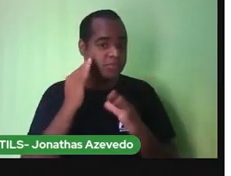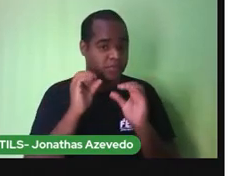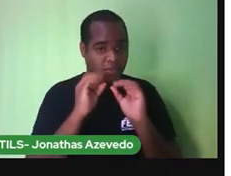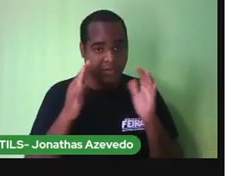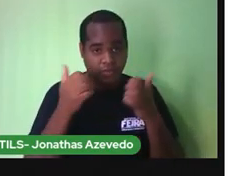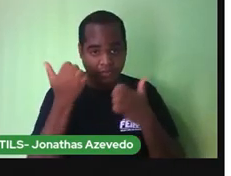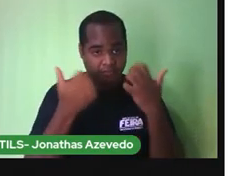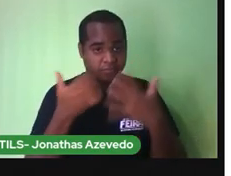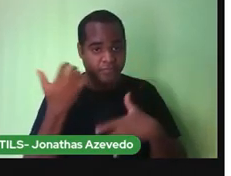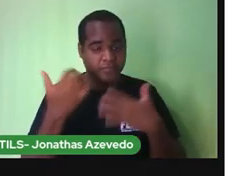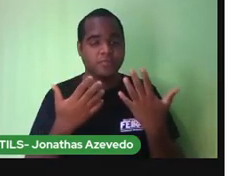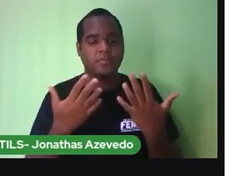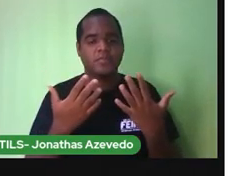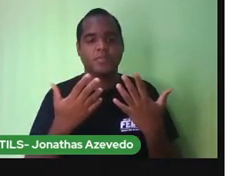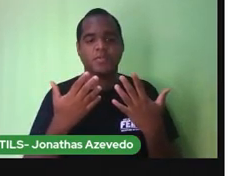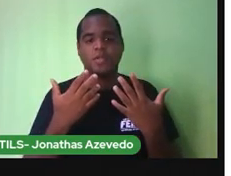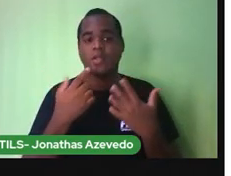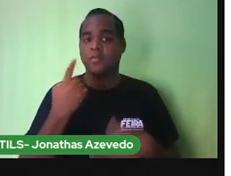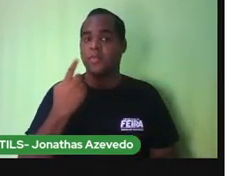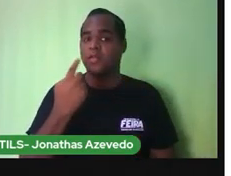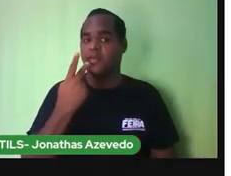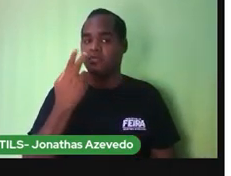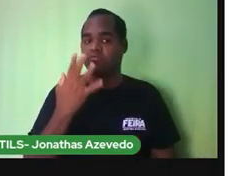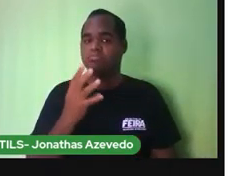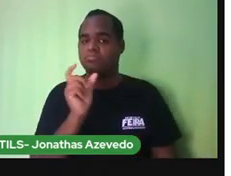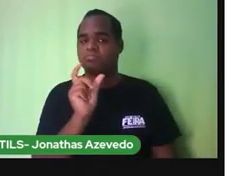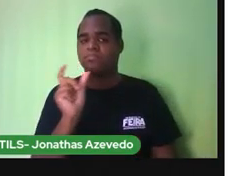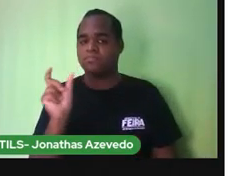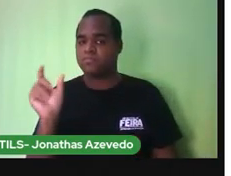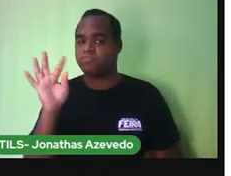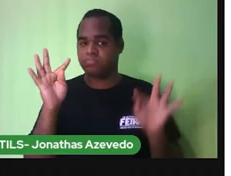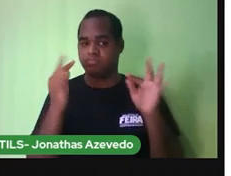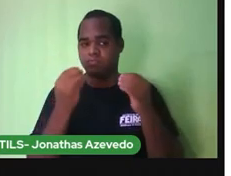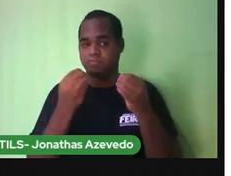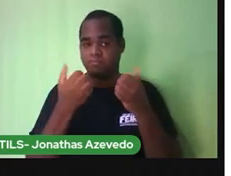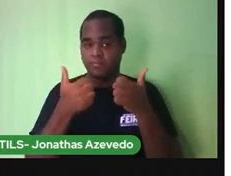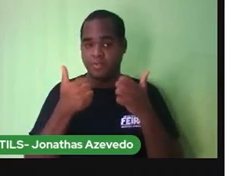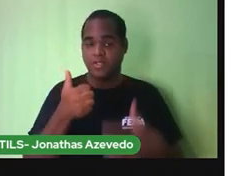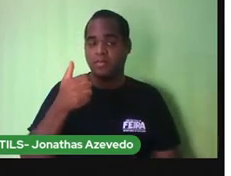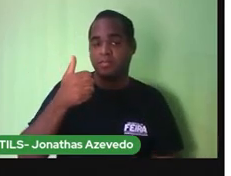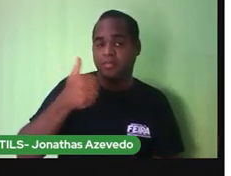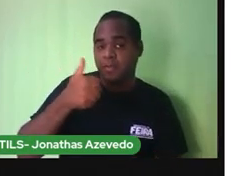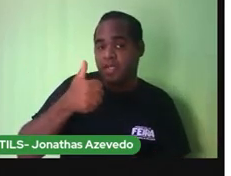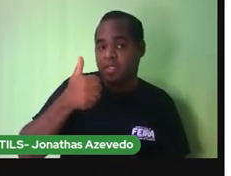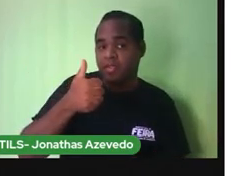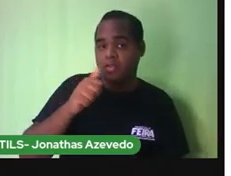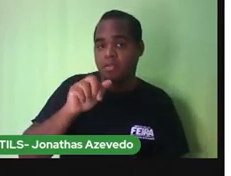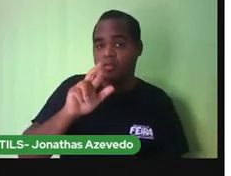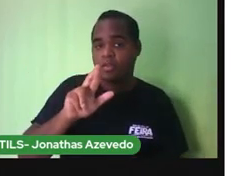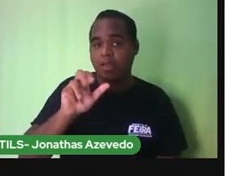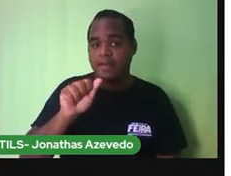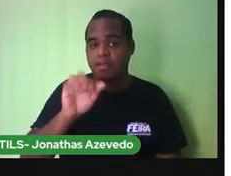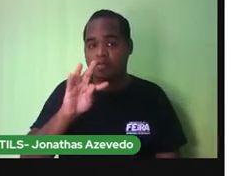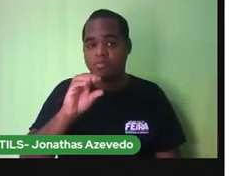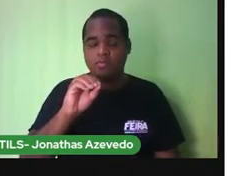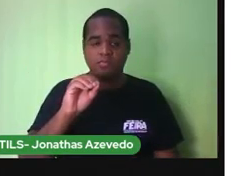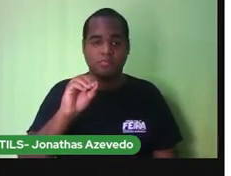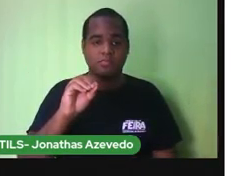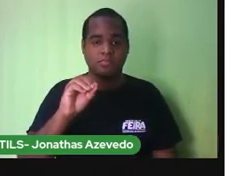primeiro nós vamos falar todas as palavras vamos lá a primeira palavra Raso